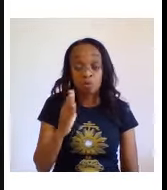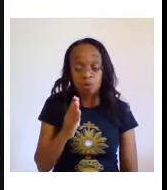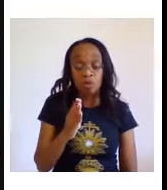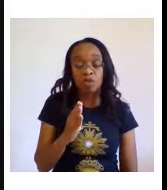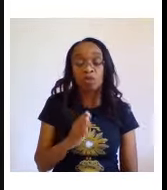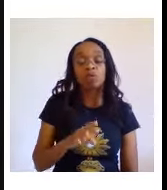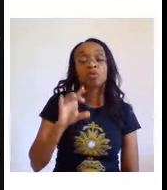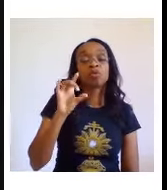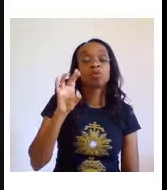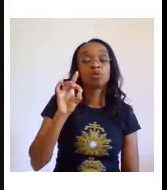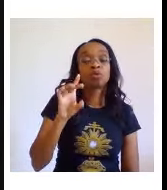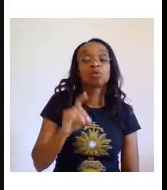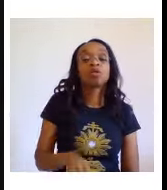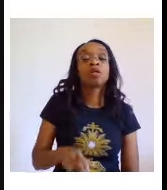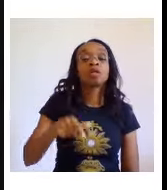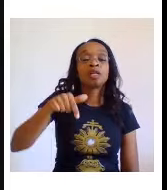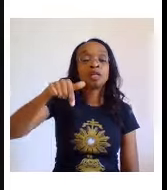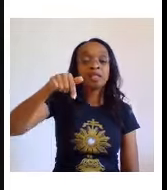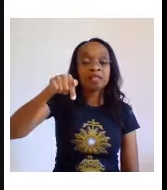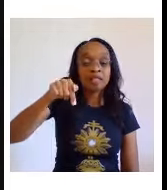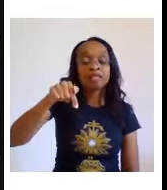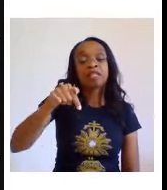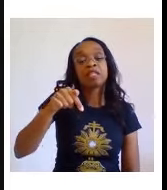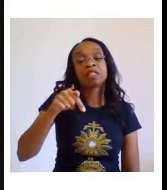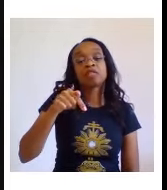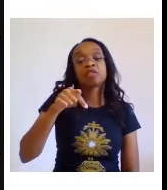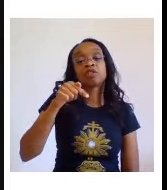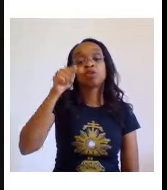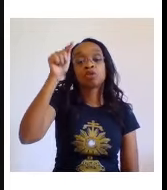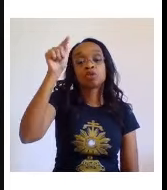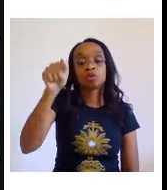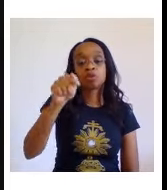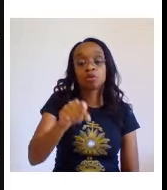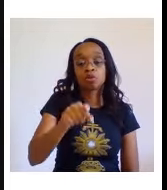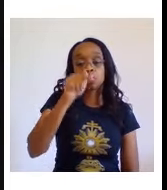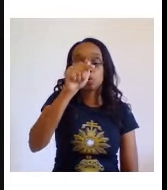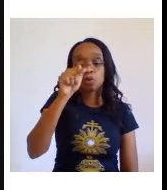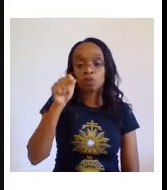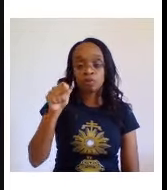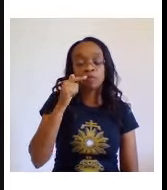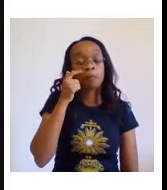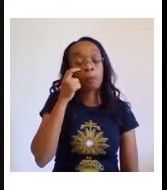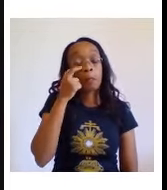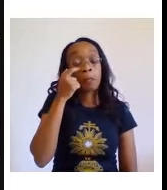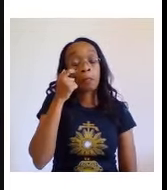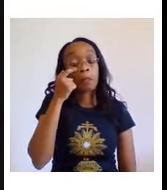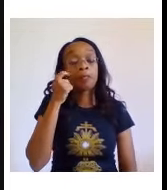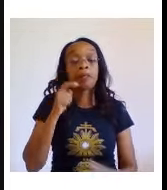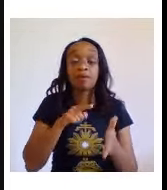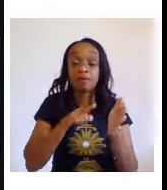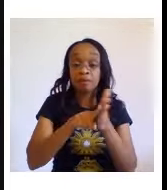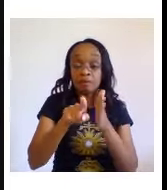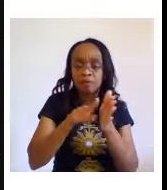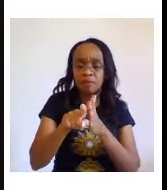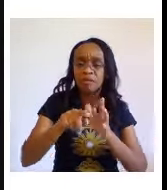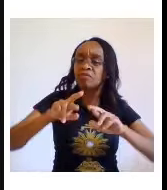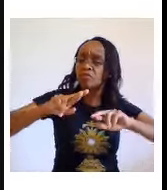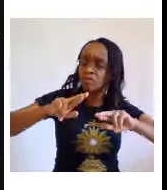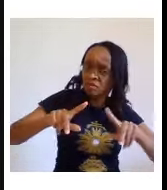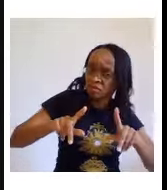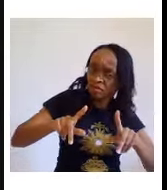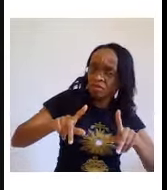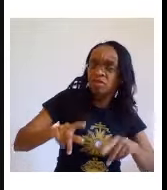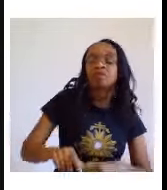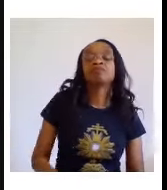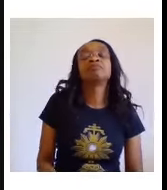nós, com essa quantidade grande que Estados Unidos e China fazem? E daí, uma pergunta emendando com uma outra